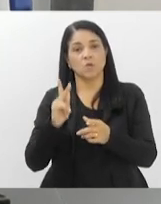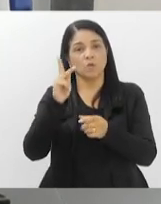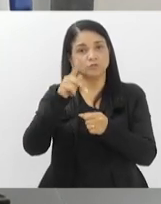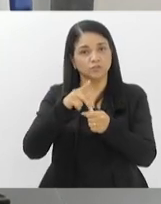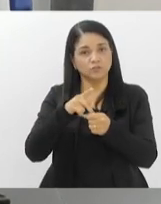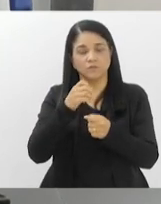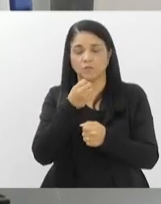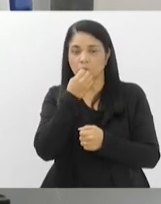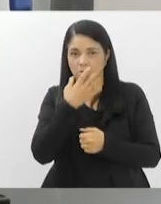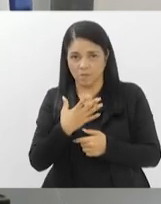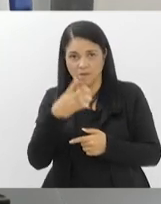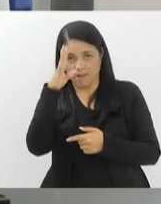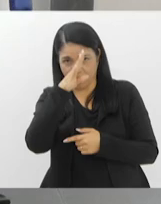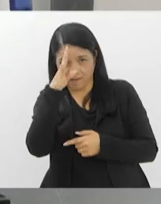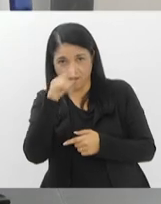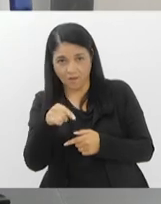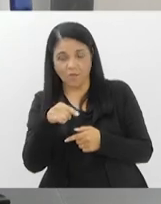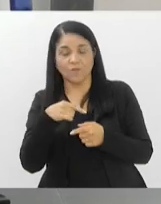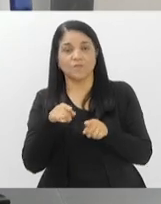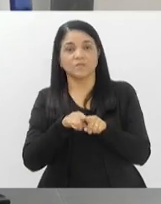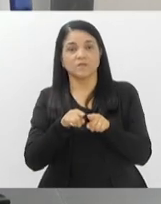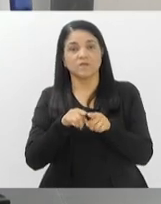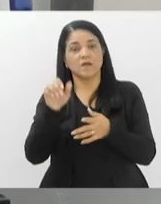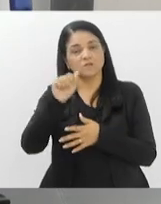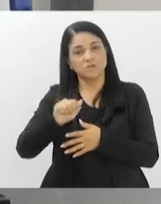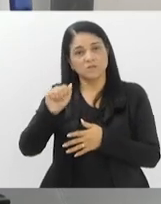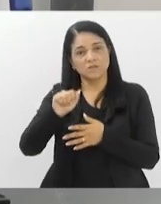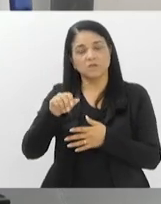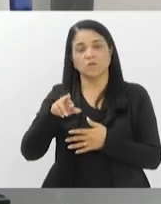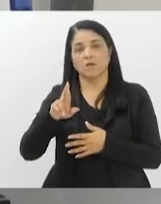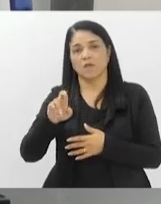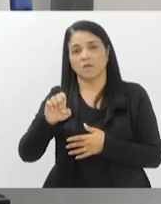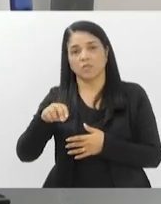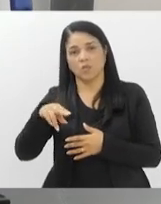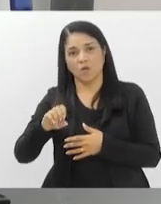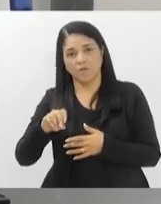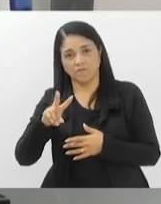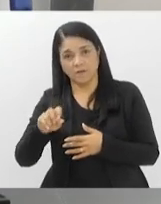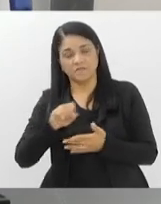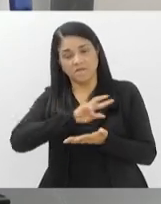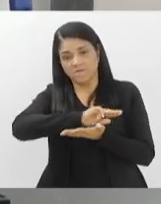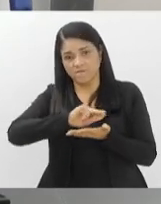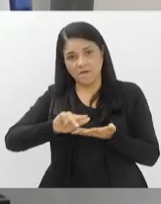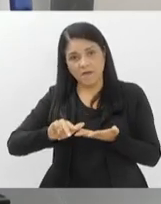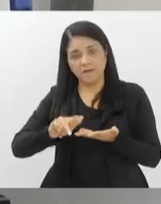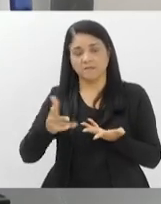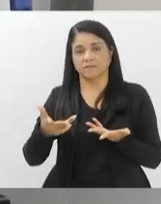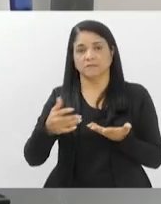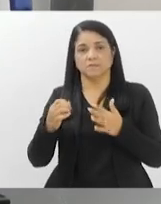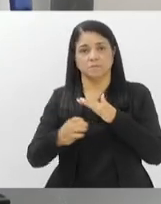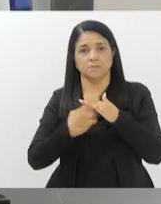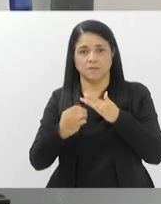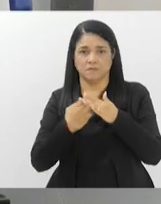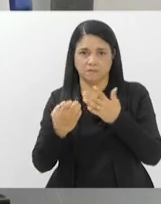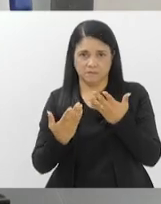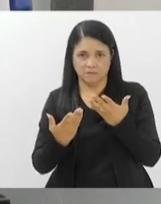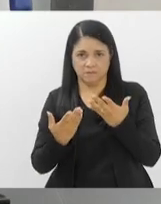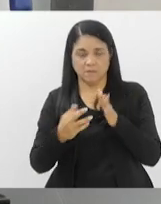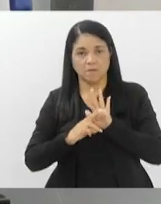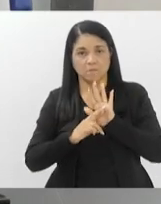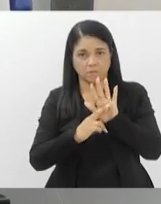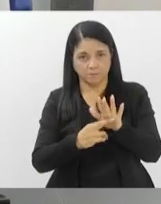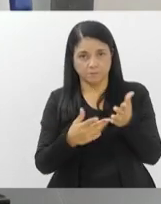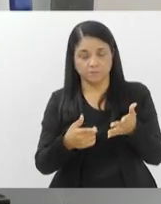Legal, Associação Beneficente Heróis do Rio, Associação Renova, são várias. Agora eu senti falta. Entidades da representante